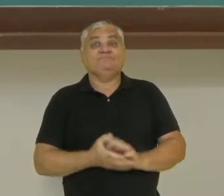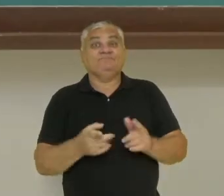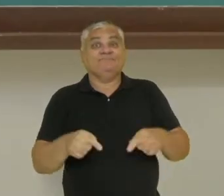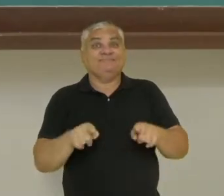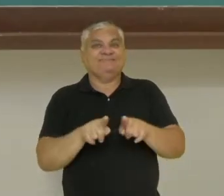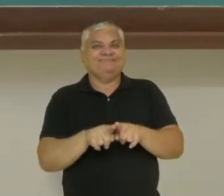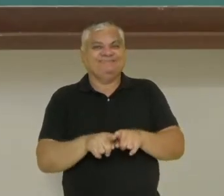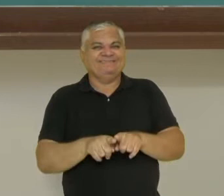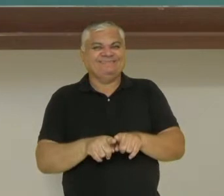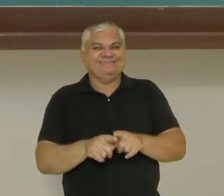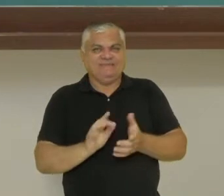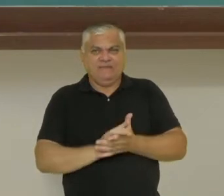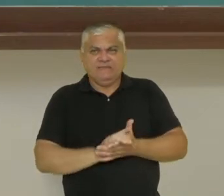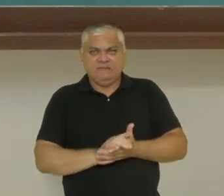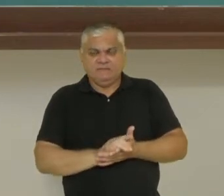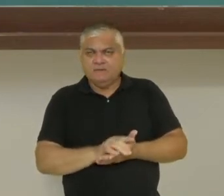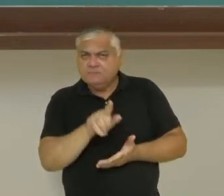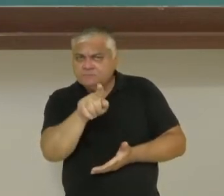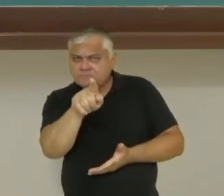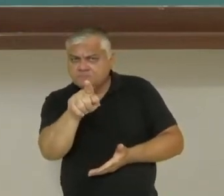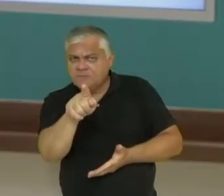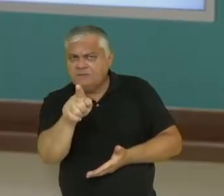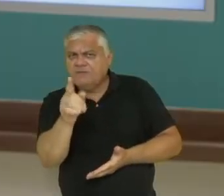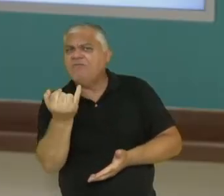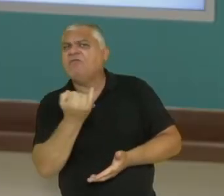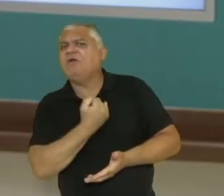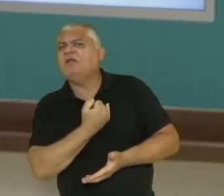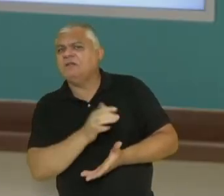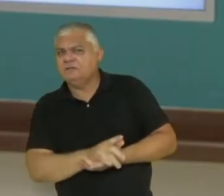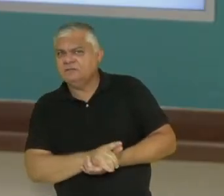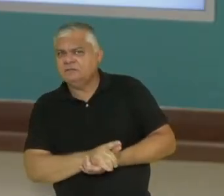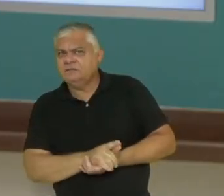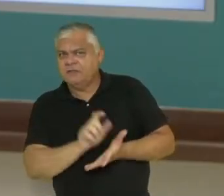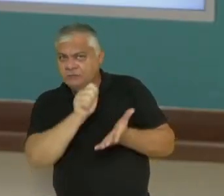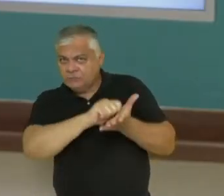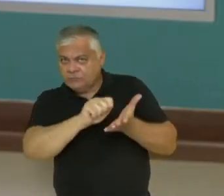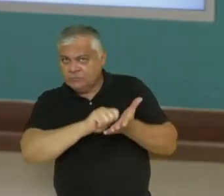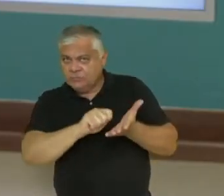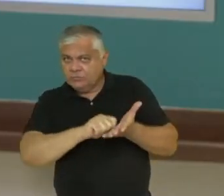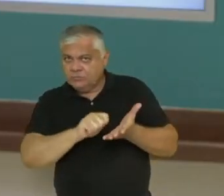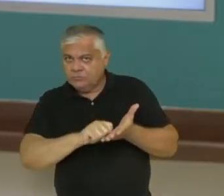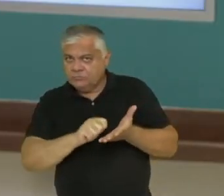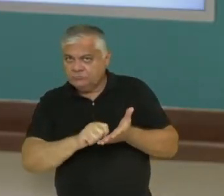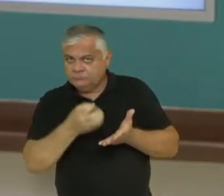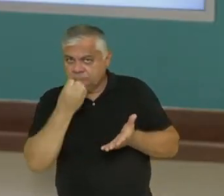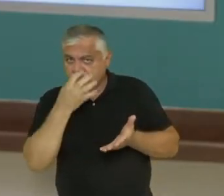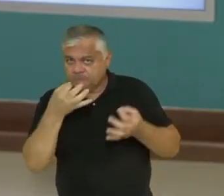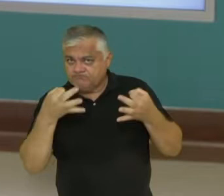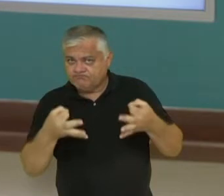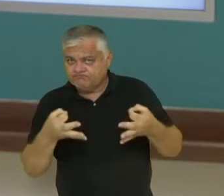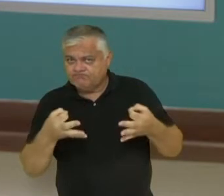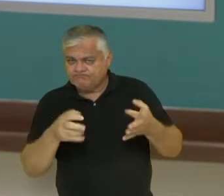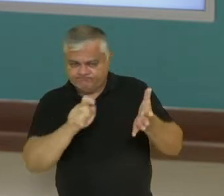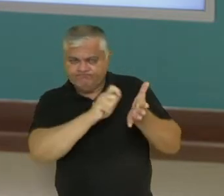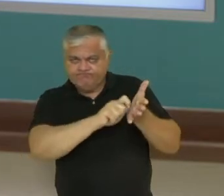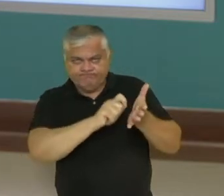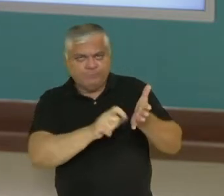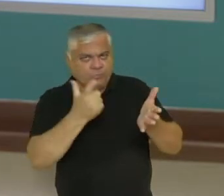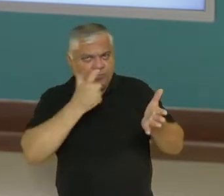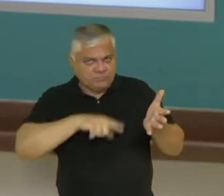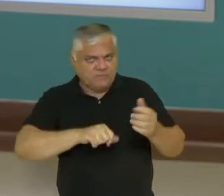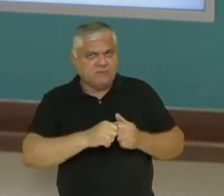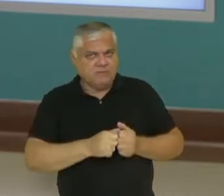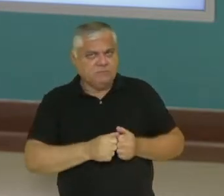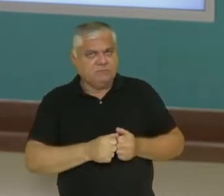Voltei, gente linda. E aí, conta pra mim. Essa anotação aí rendeu bastante? Tomara que sim. Aliás, eu